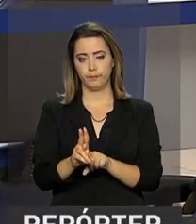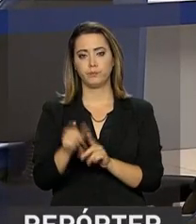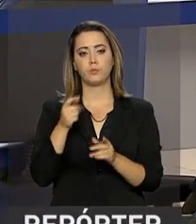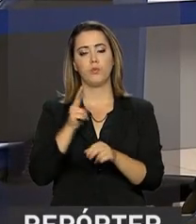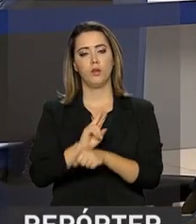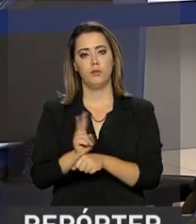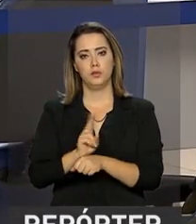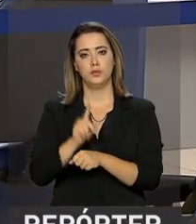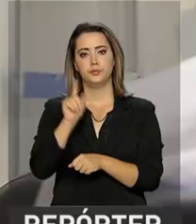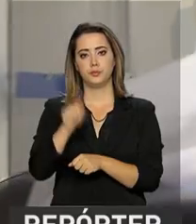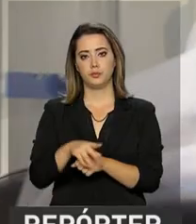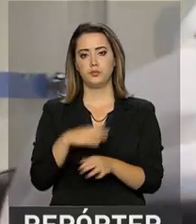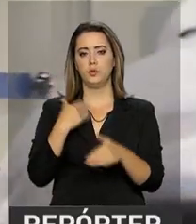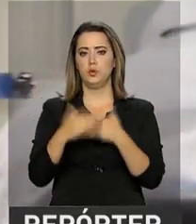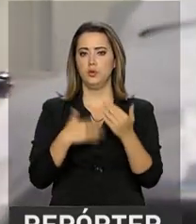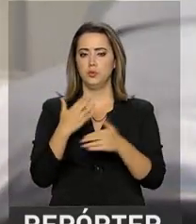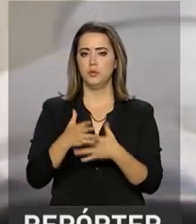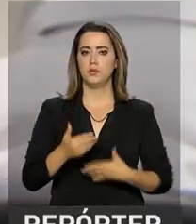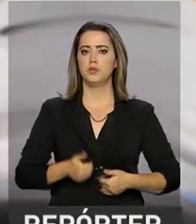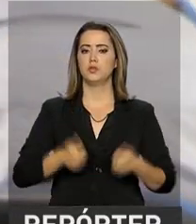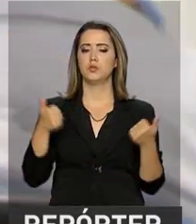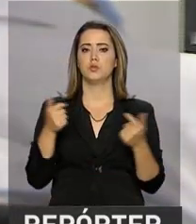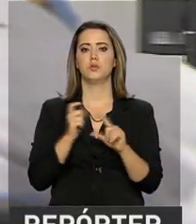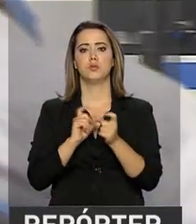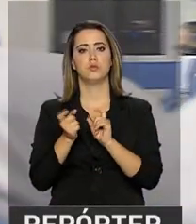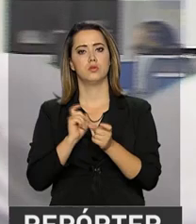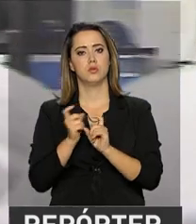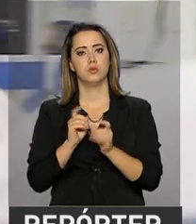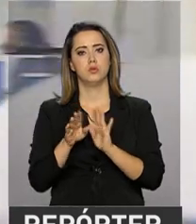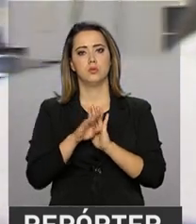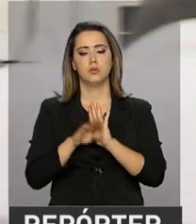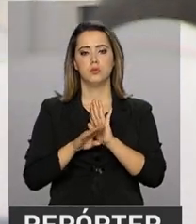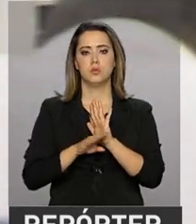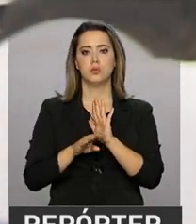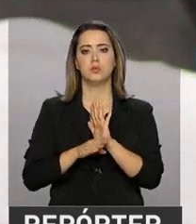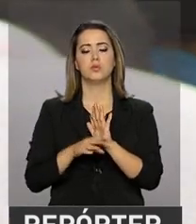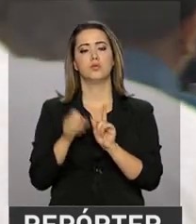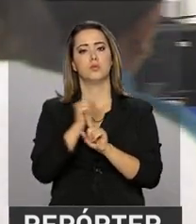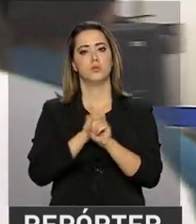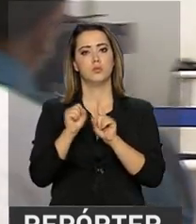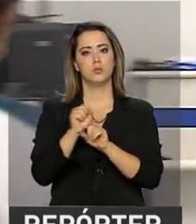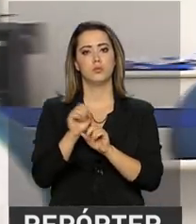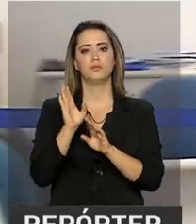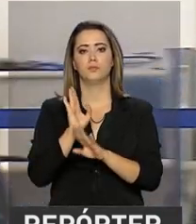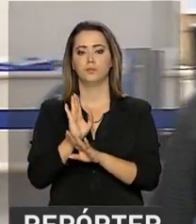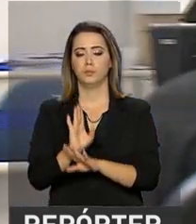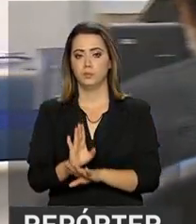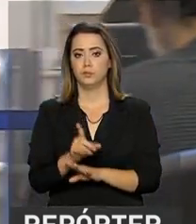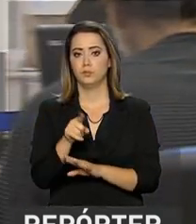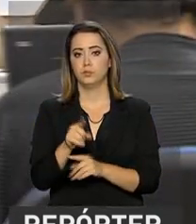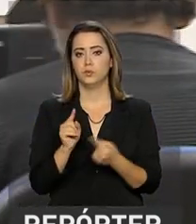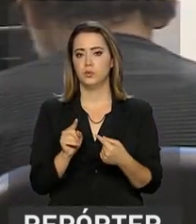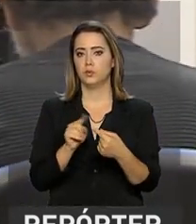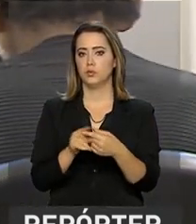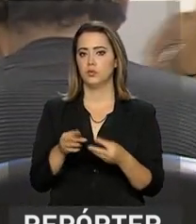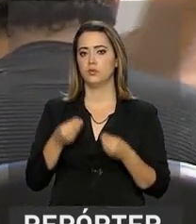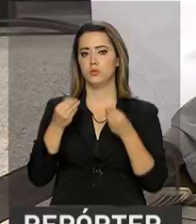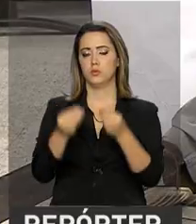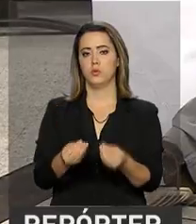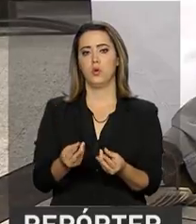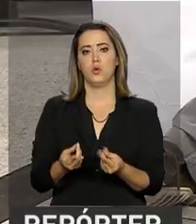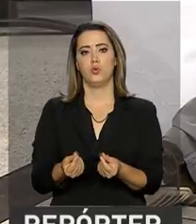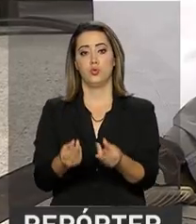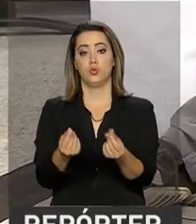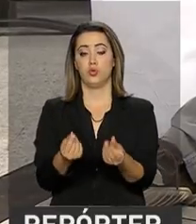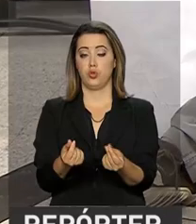governo faz parte de um processo de aperfeiçoamento da gestão dos programas sociais e benefícios o objetivo é garantir